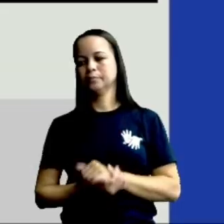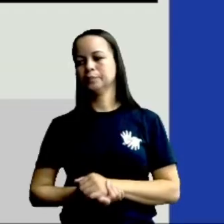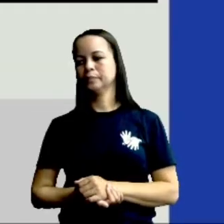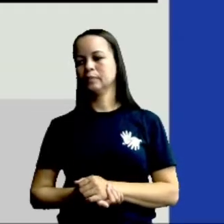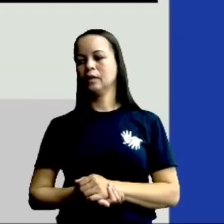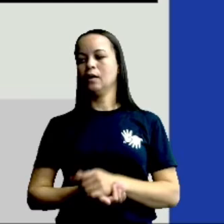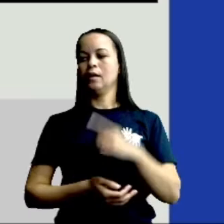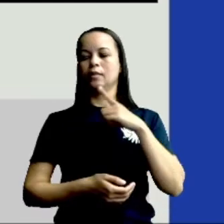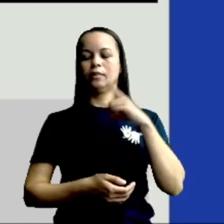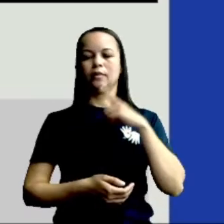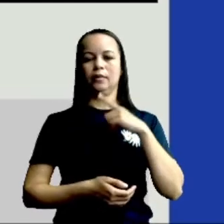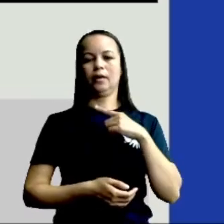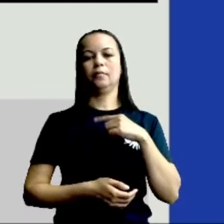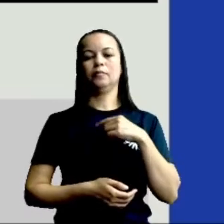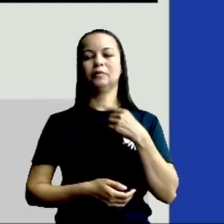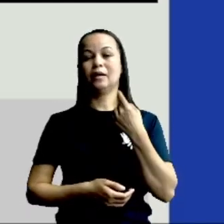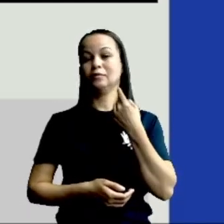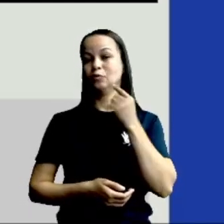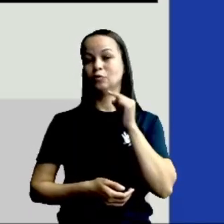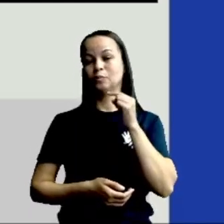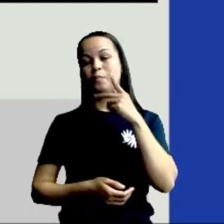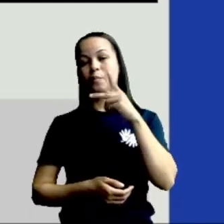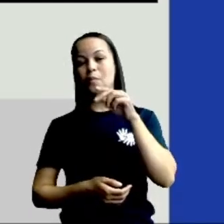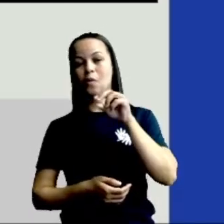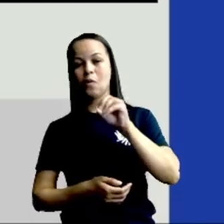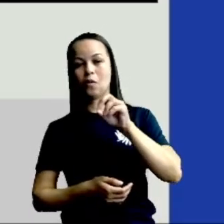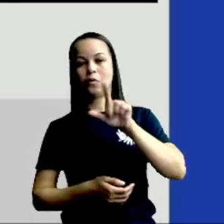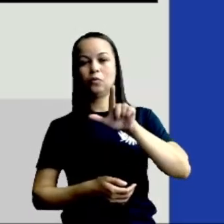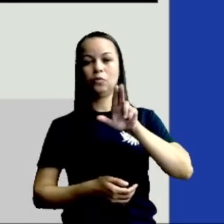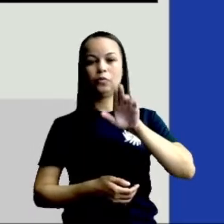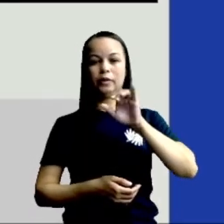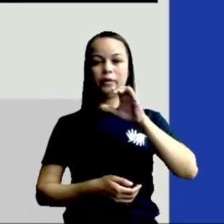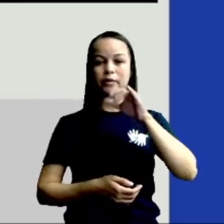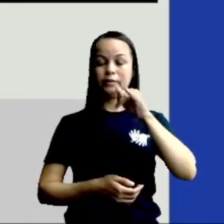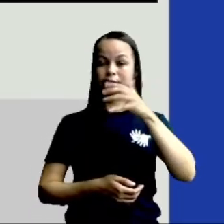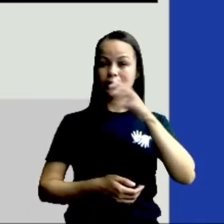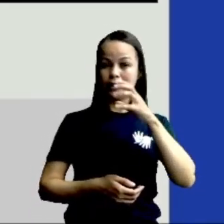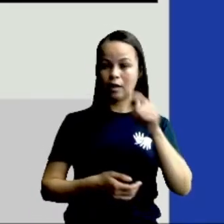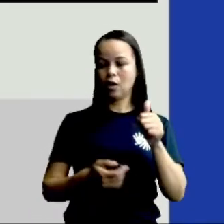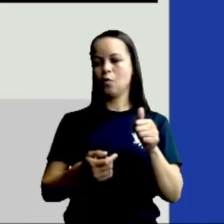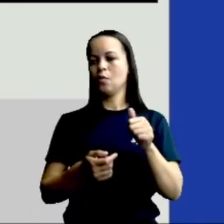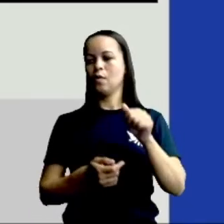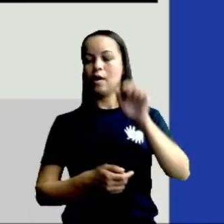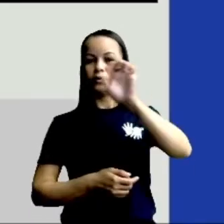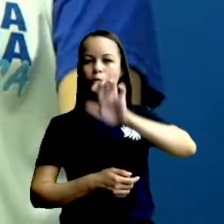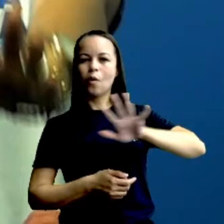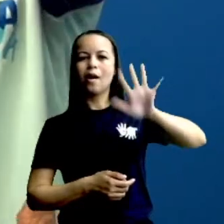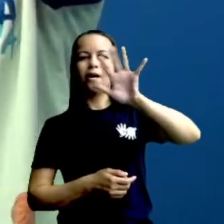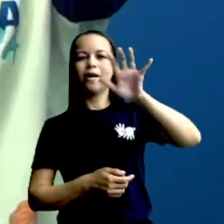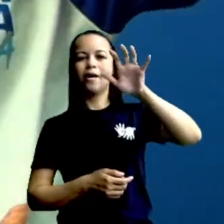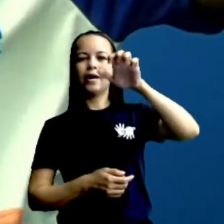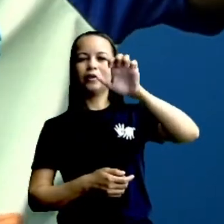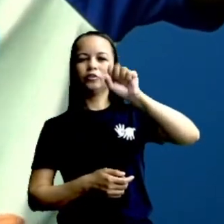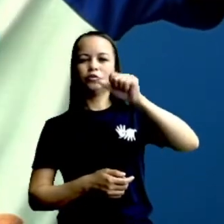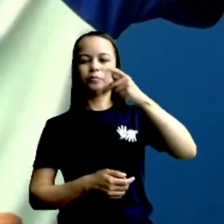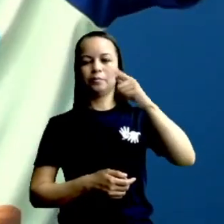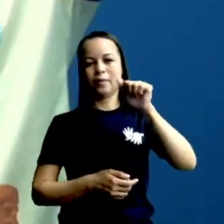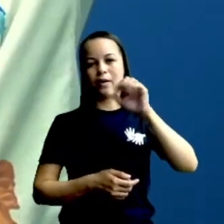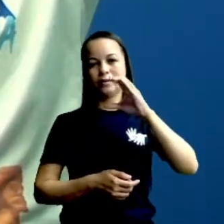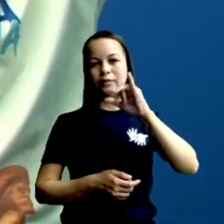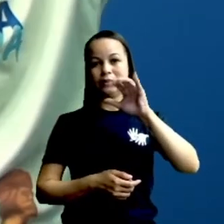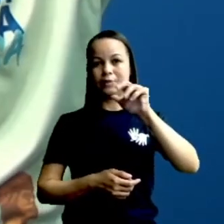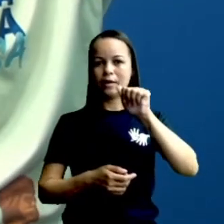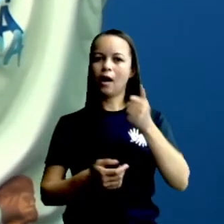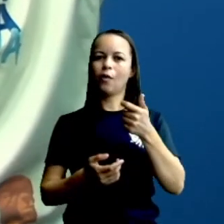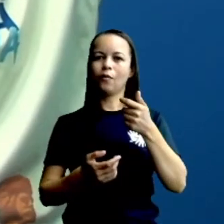poluição espacial. Olha, a gente já não basta a gente poluir o planeta Terra, a gente também quer poluir